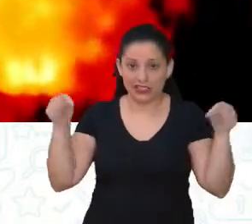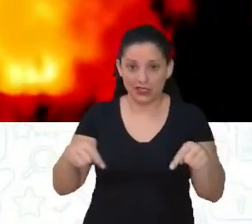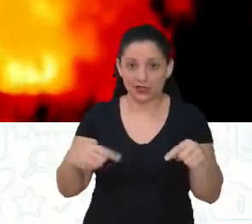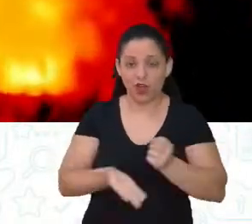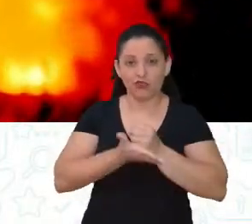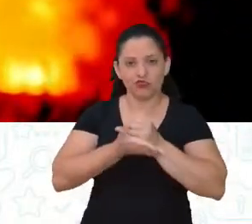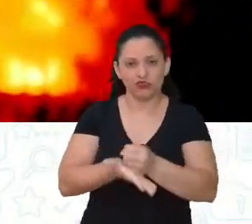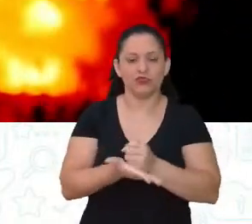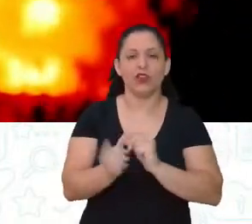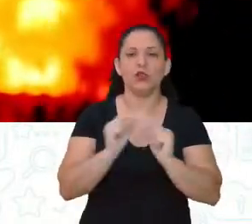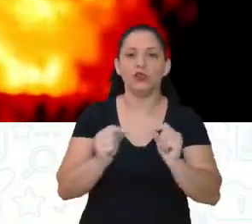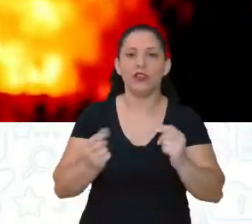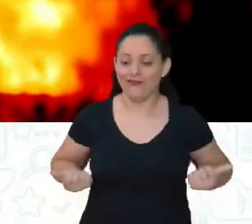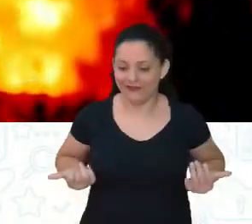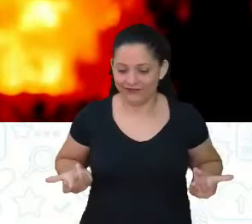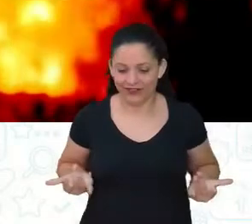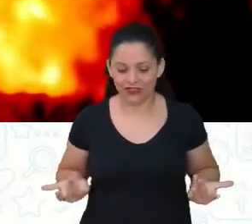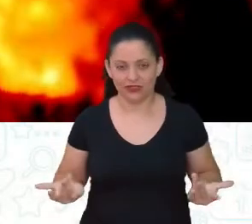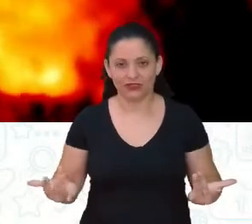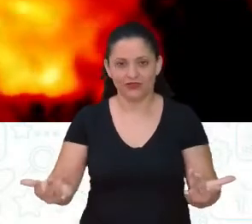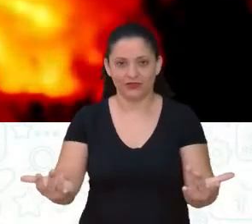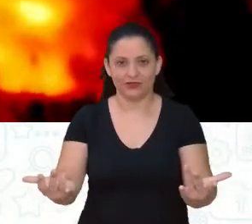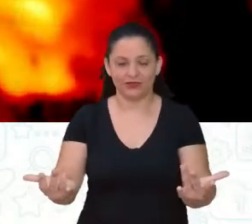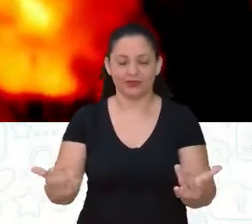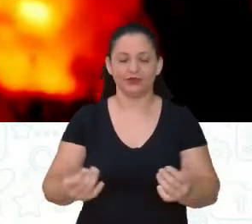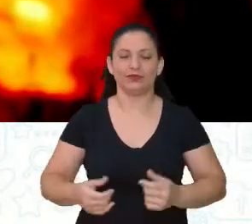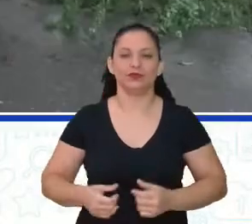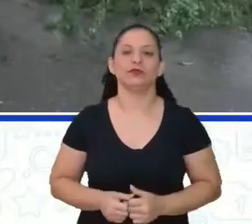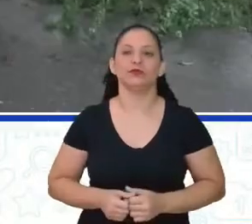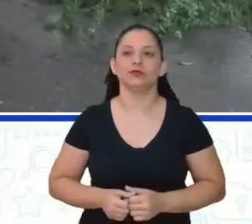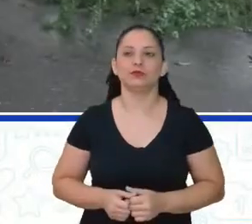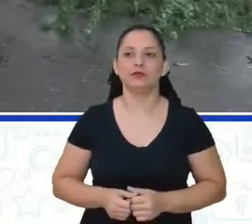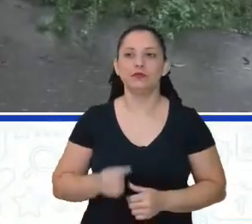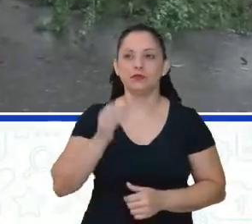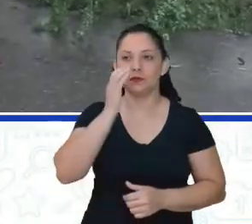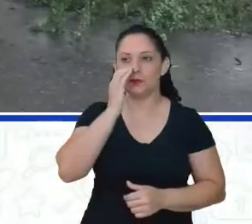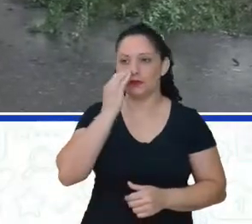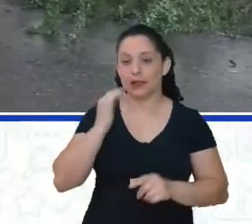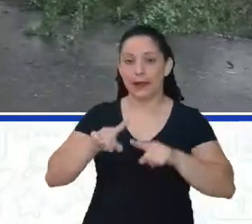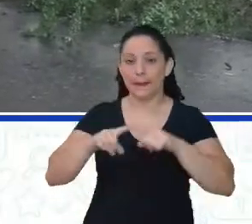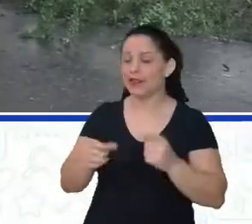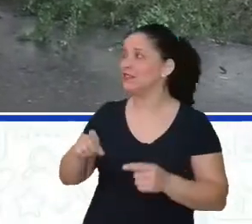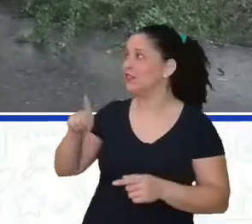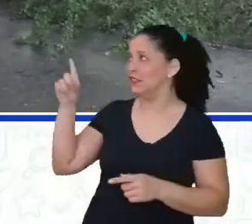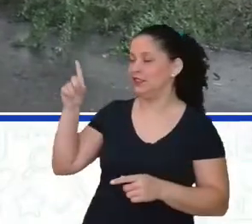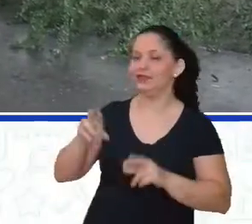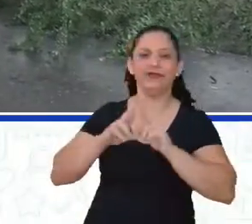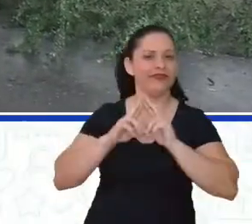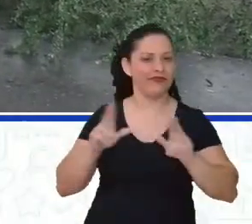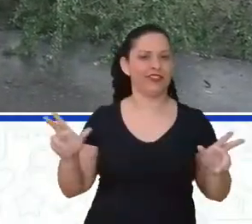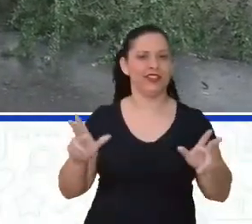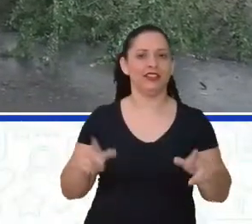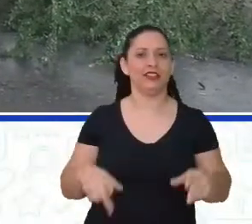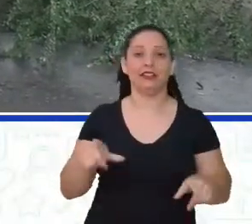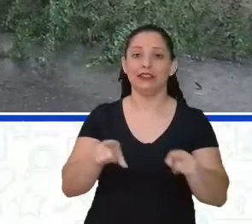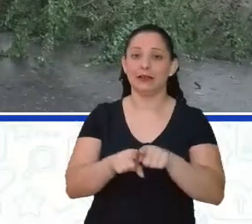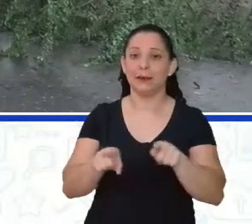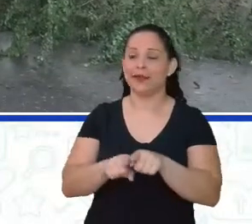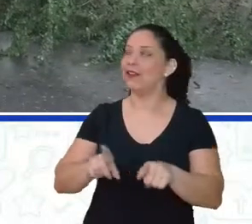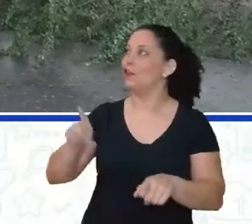ajudar a vegetação, né? Então, nesse caso aí, não é isso que está acontecendo. Temos outra imagem,